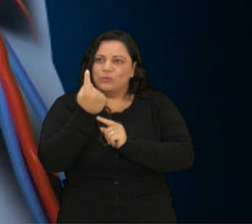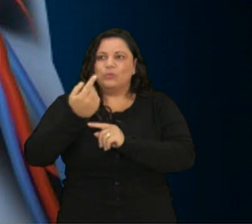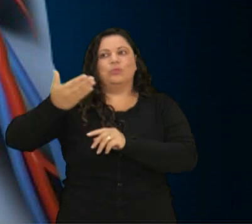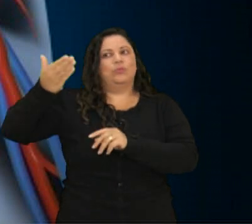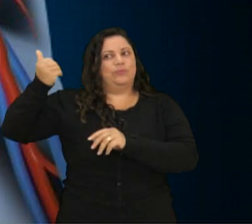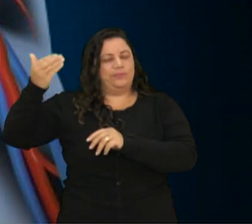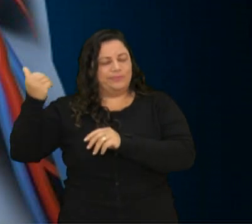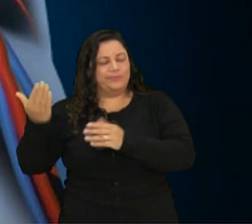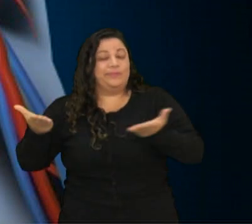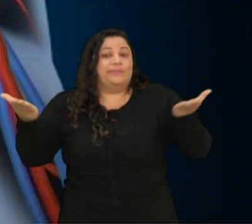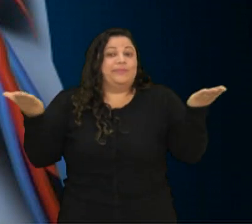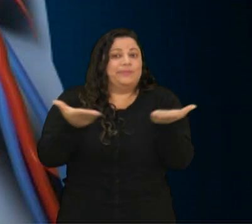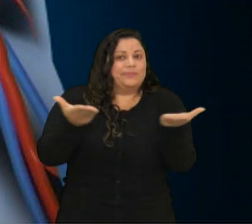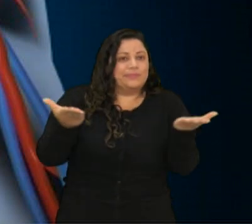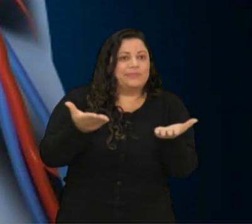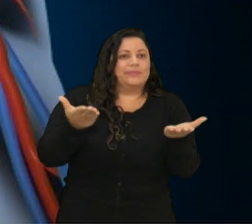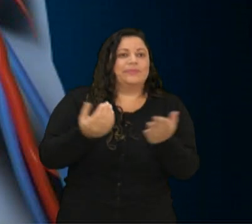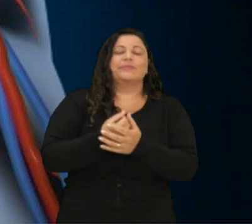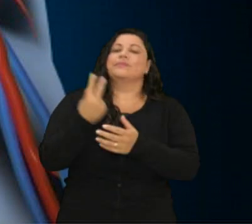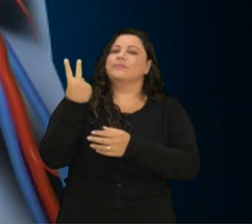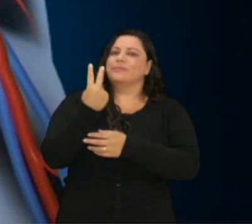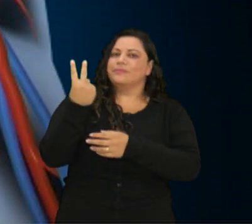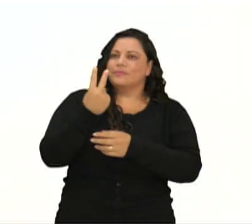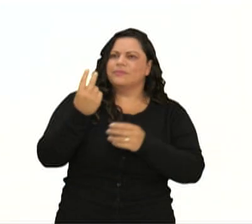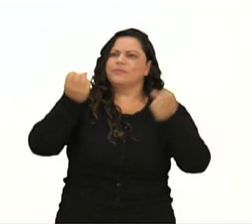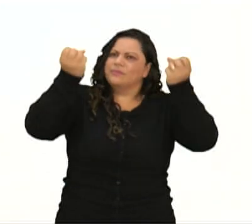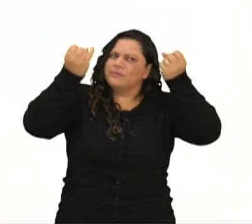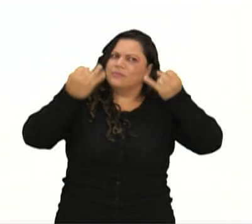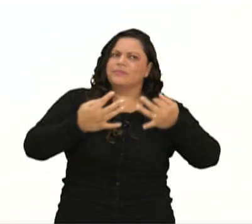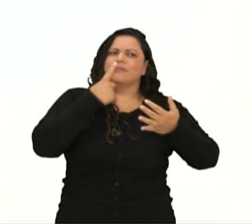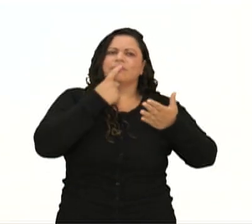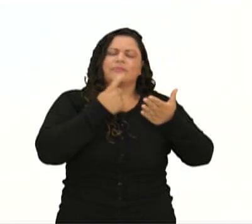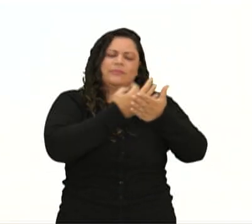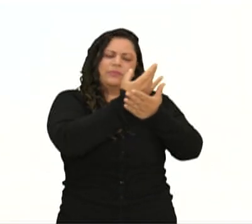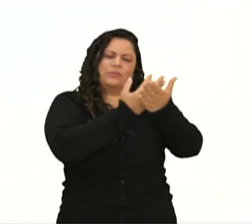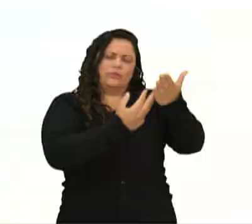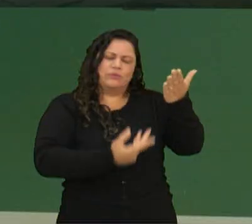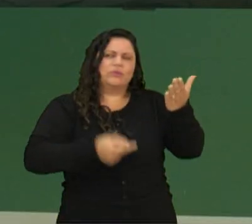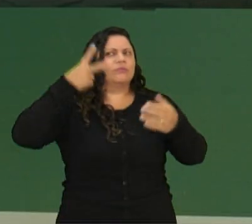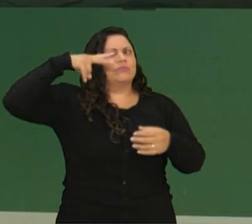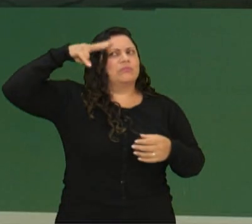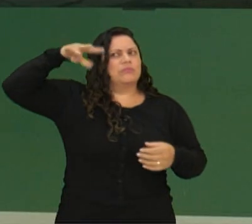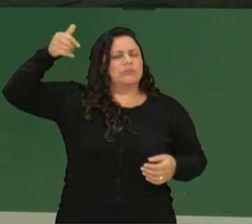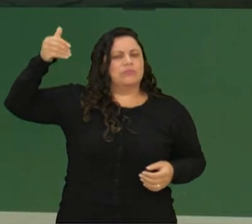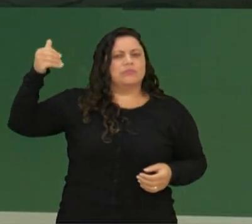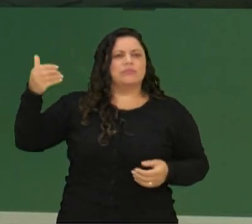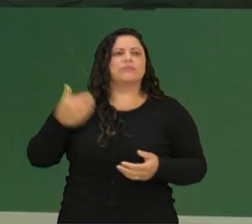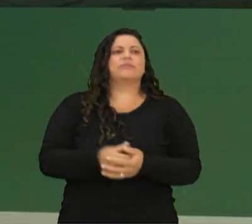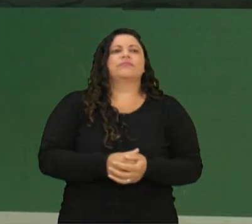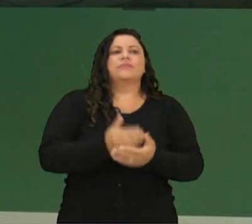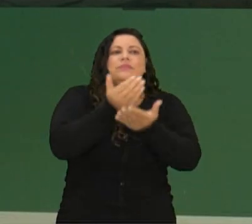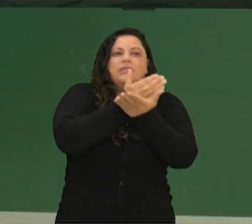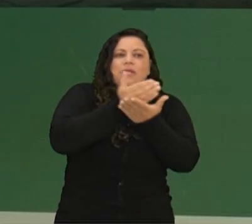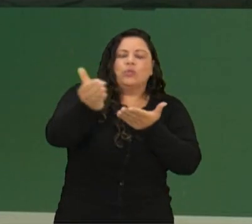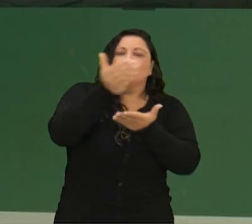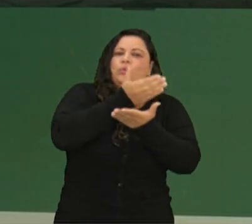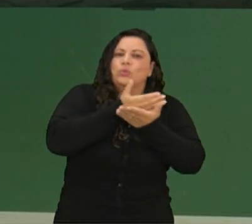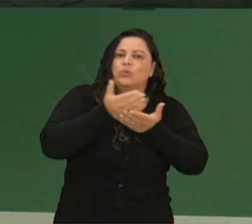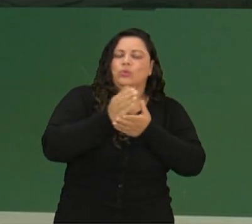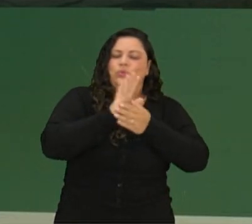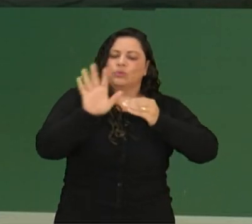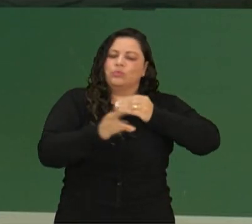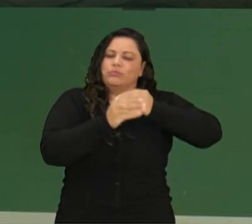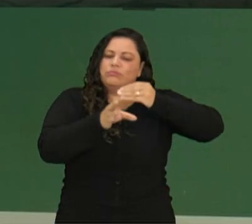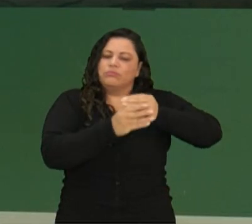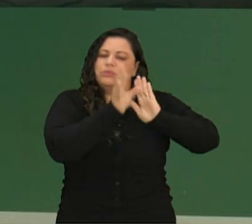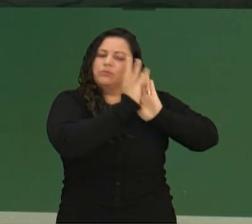sistema. Nós falamos sobre o sangue, tá? Então vamos direto aqui para a nossa retomada, né? Introdução, onde a gente viu os componentes do